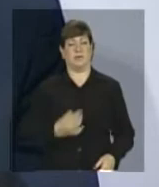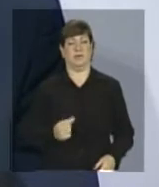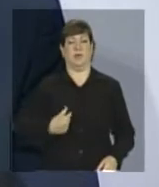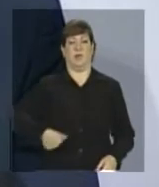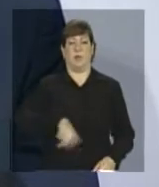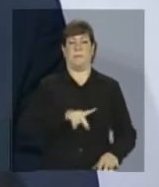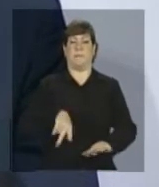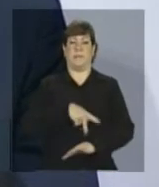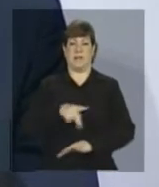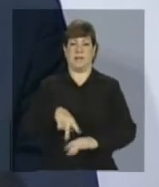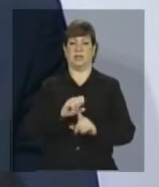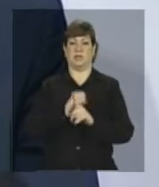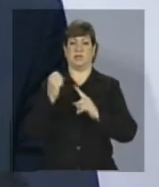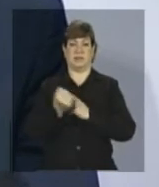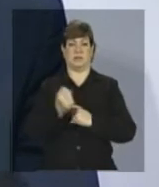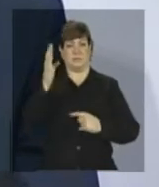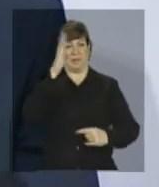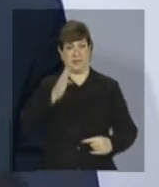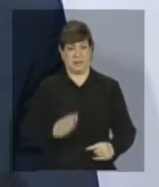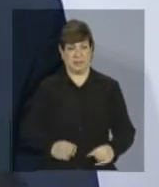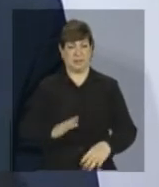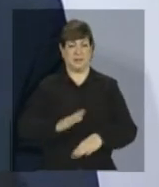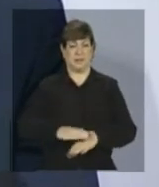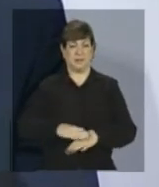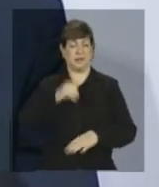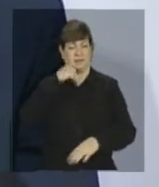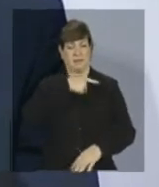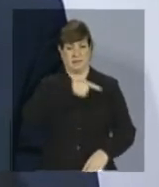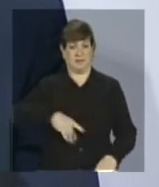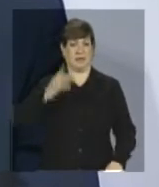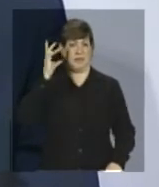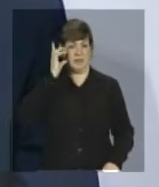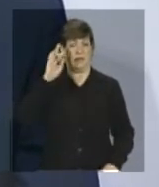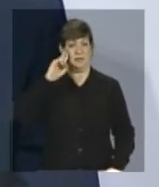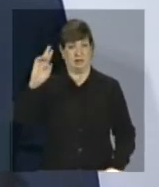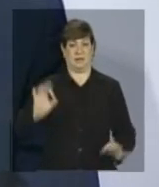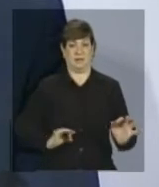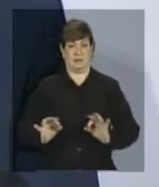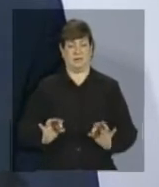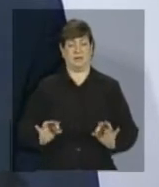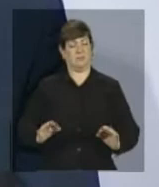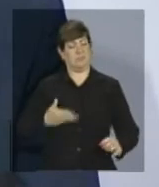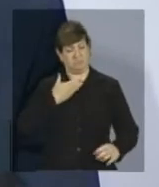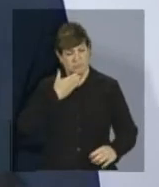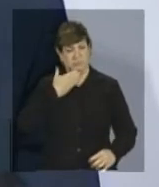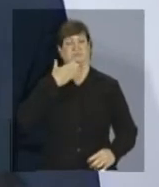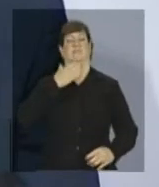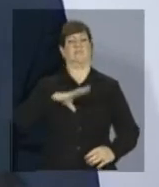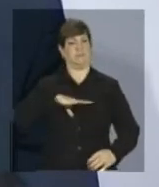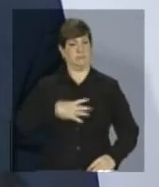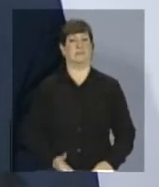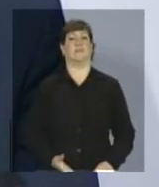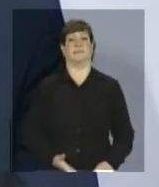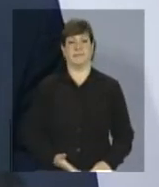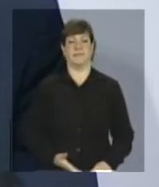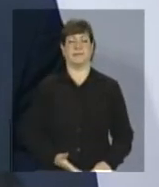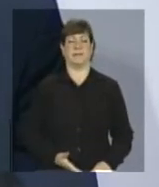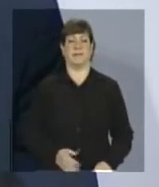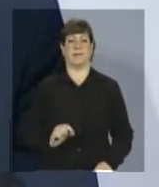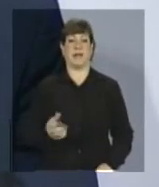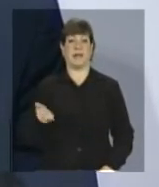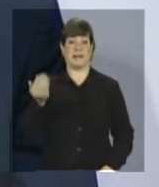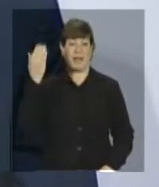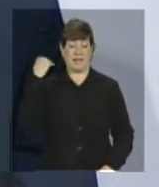país, pela sociedade brasileira, sob a liderança da presidenta Dilma, de cabeça erguida, desde a